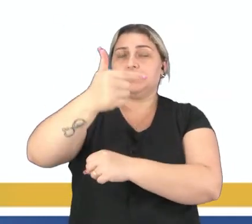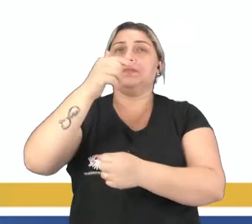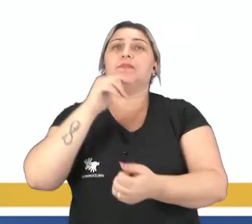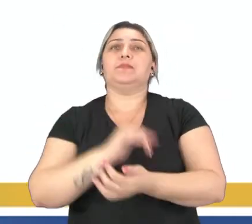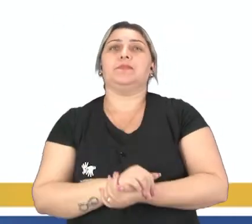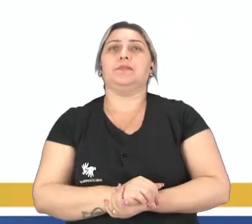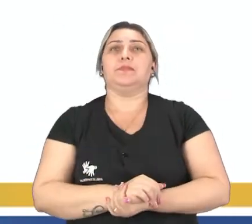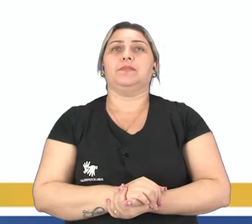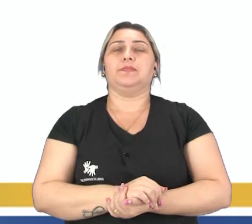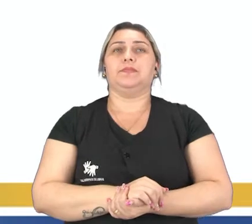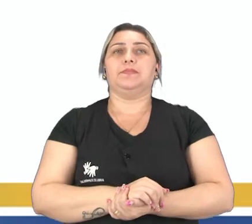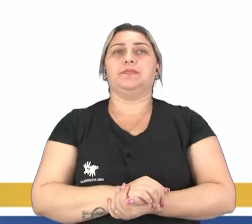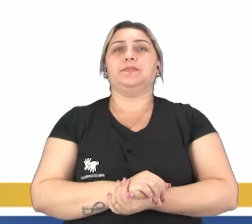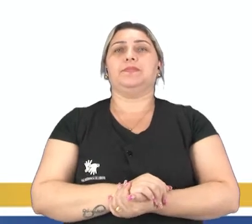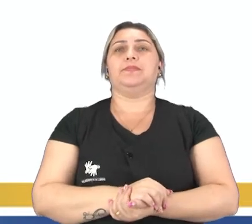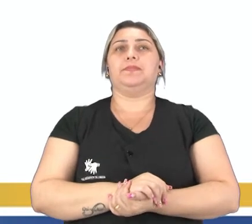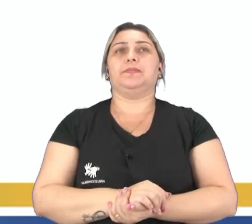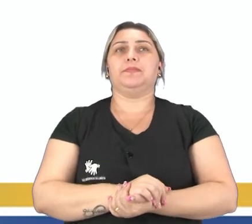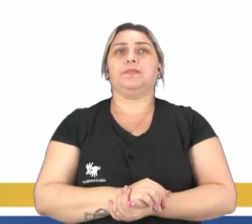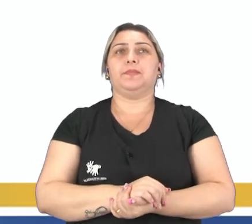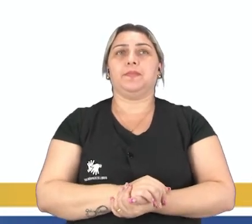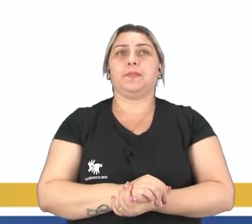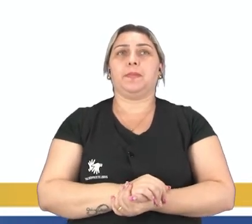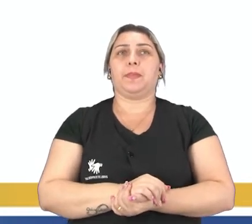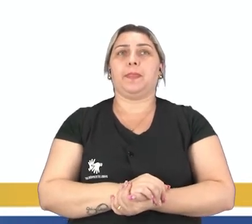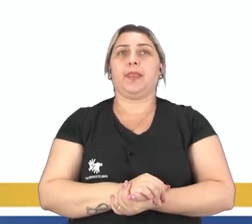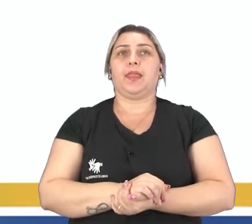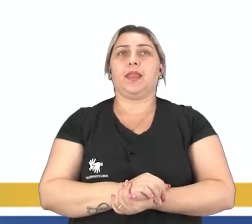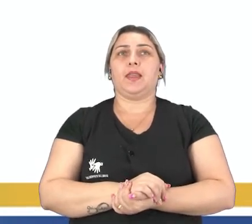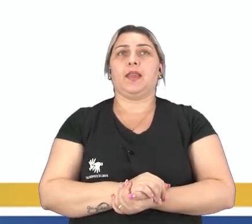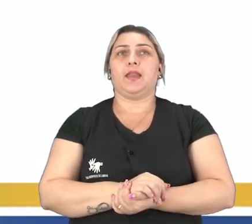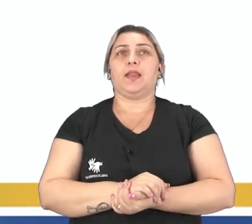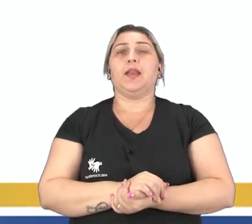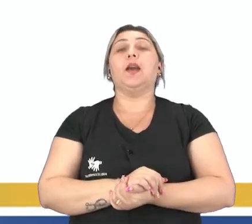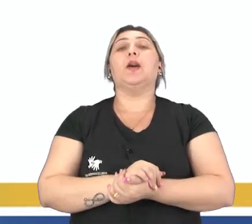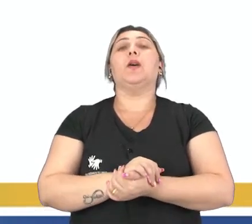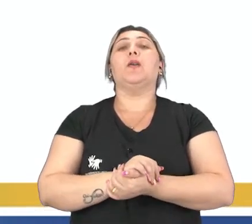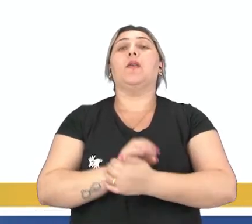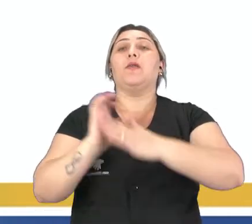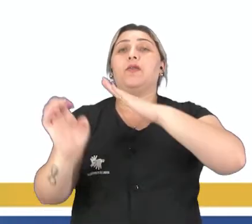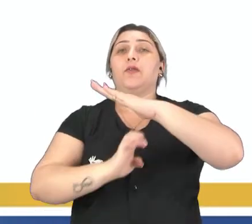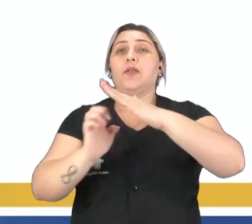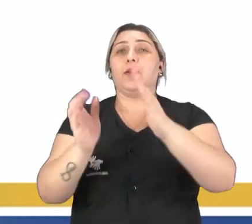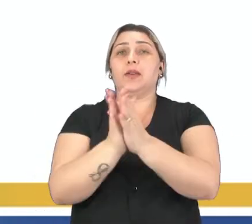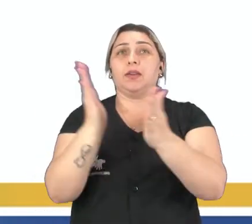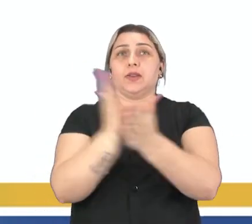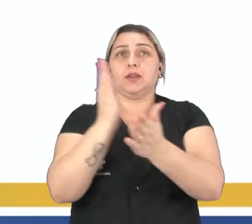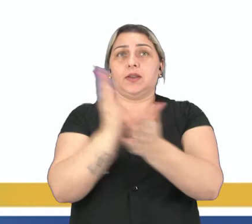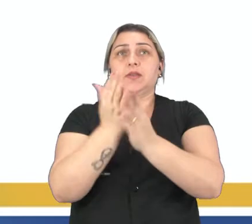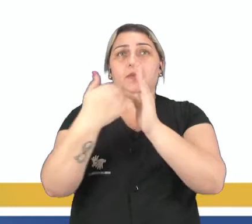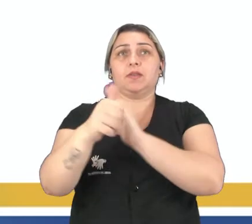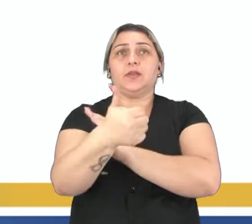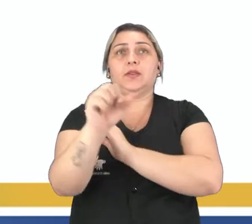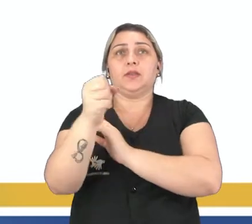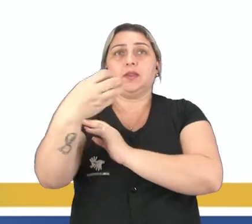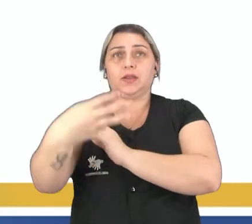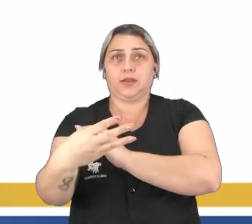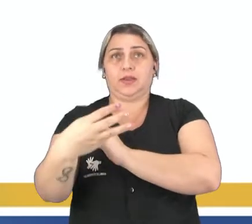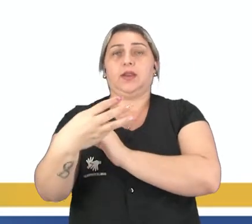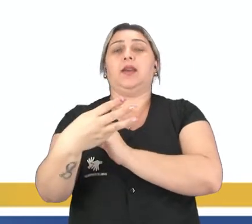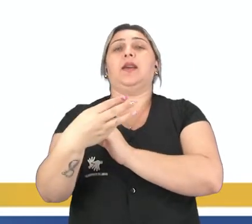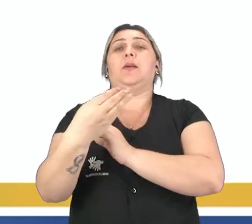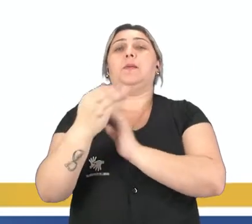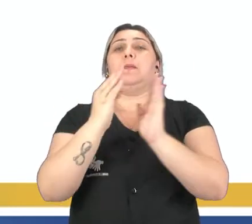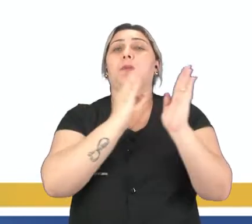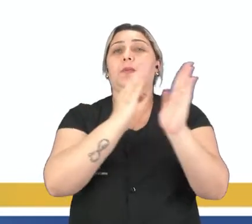Divisão de números naturais. Situação 2. Uma editora enviou 183 livros para a biblioteca de uma